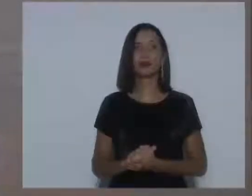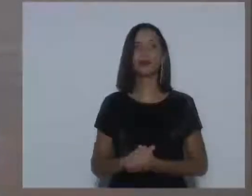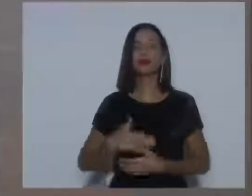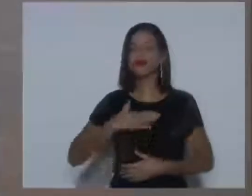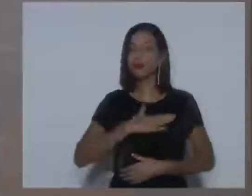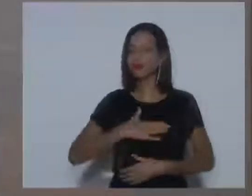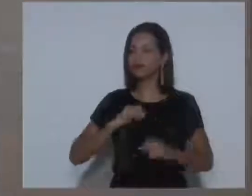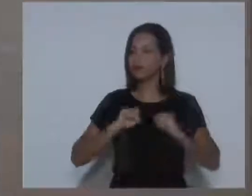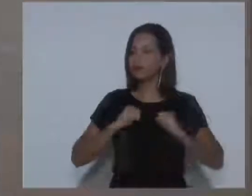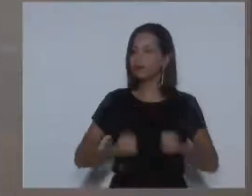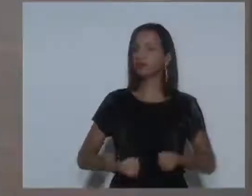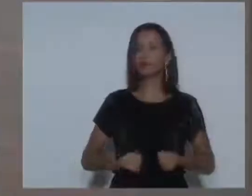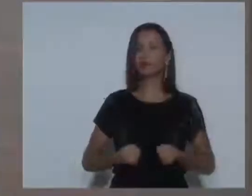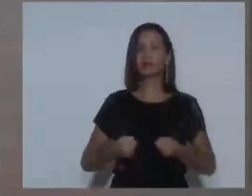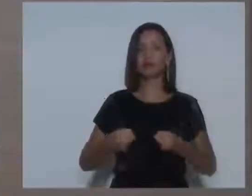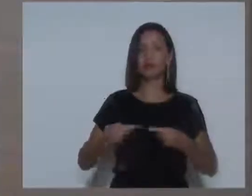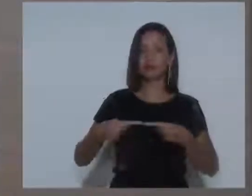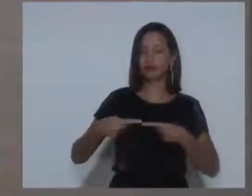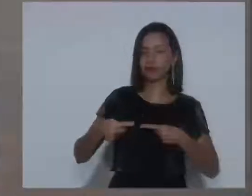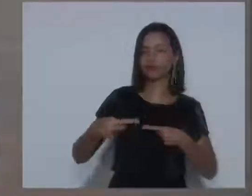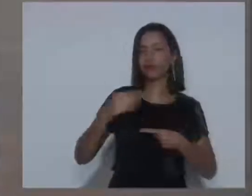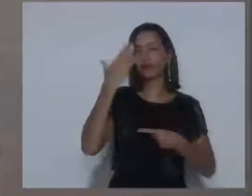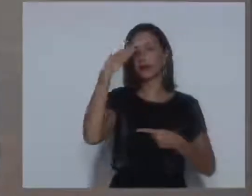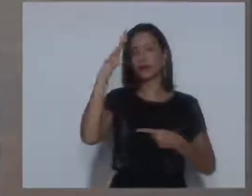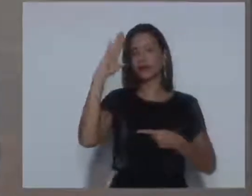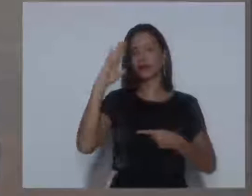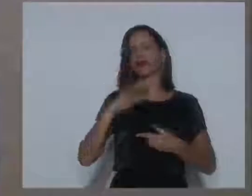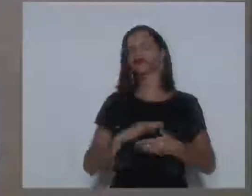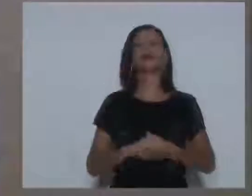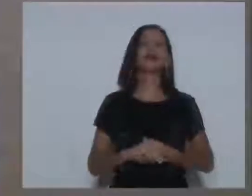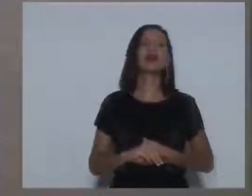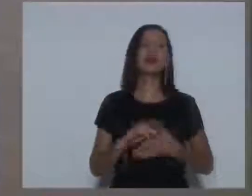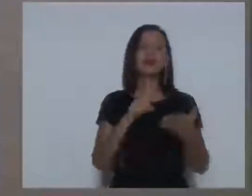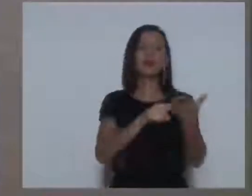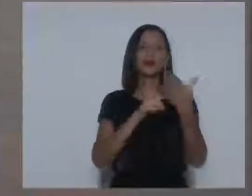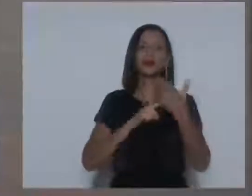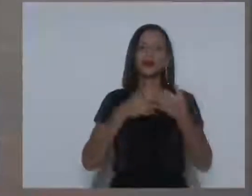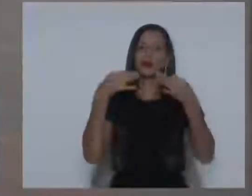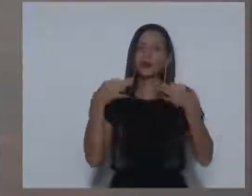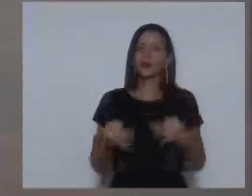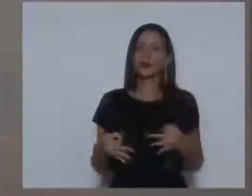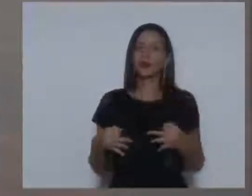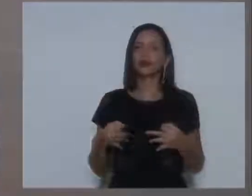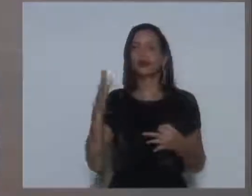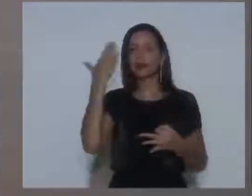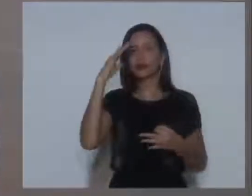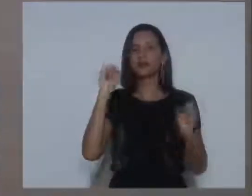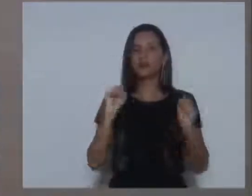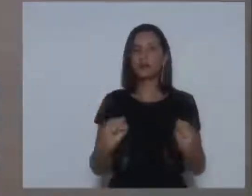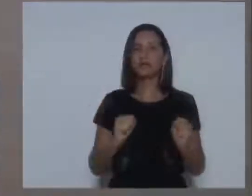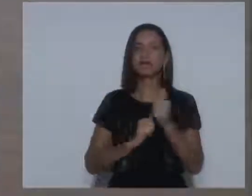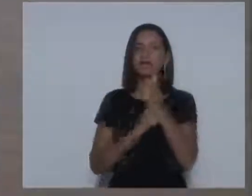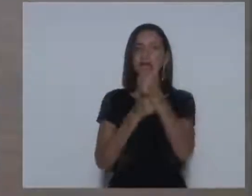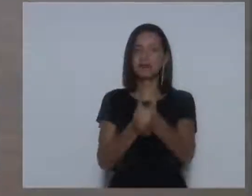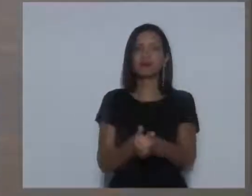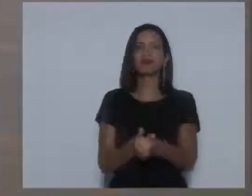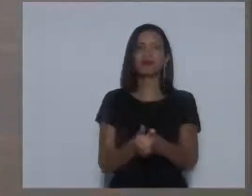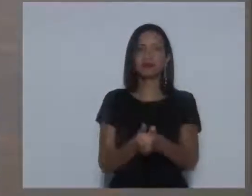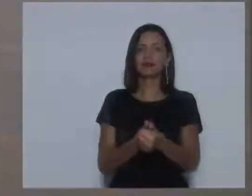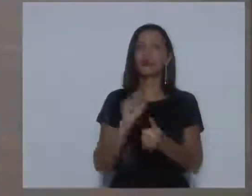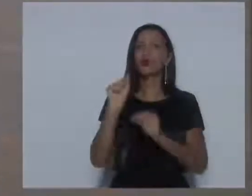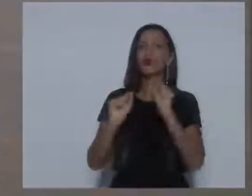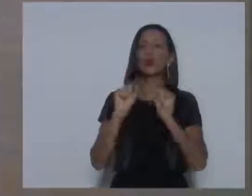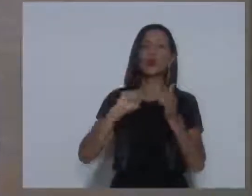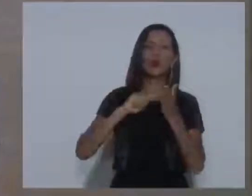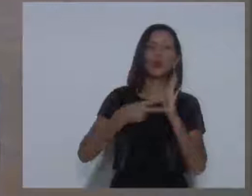me esforçar aí no próximo período a entender isso, né, ter indicadores corretos para que a gente possa acompanhar o que